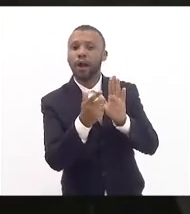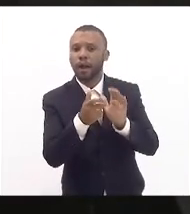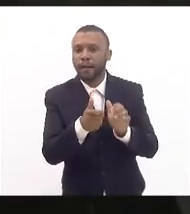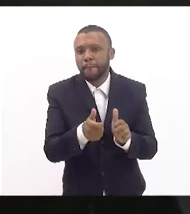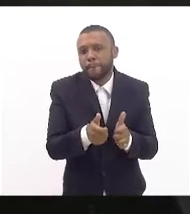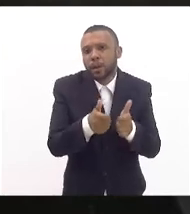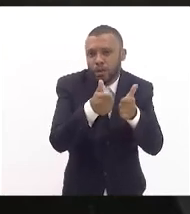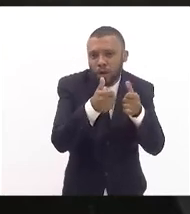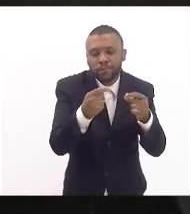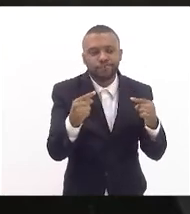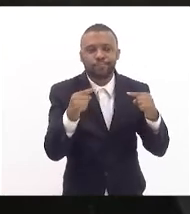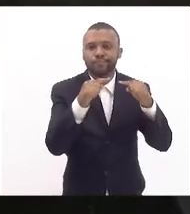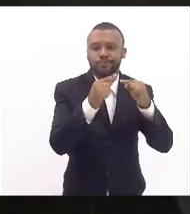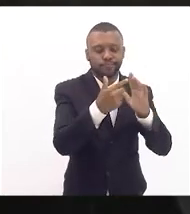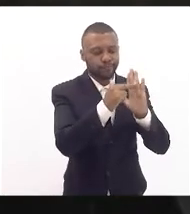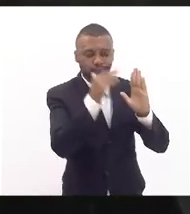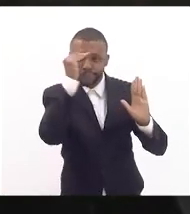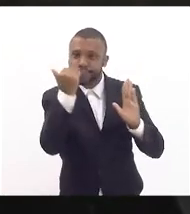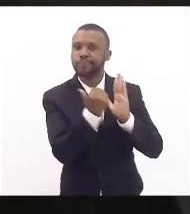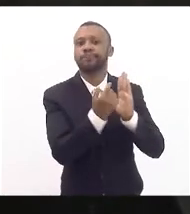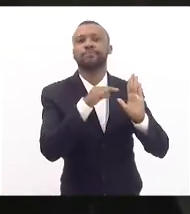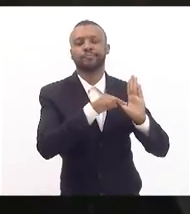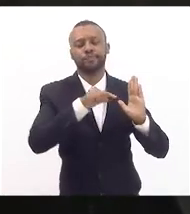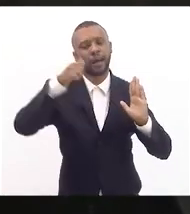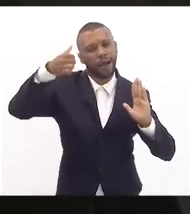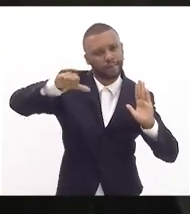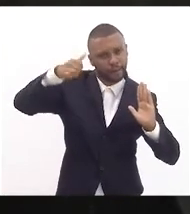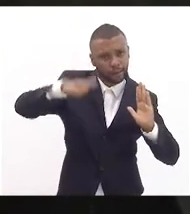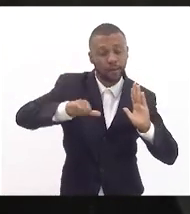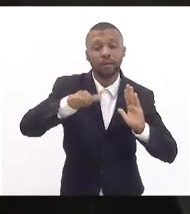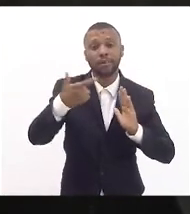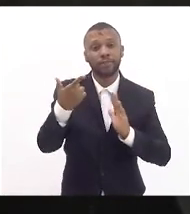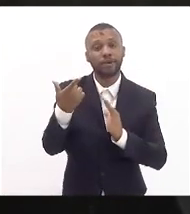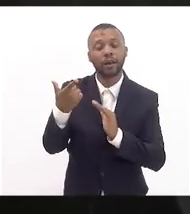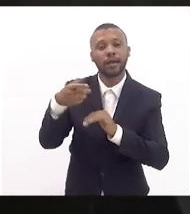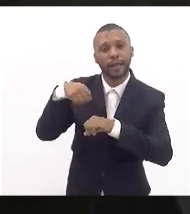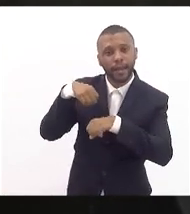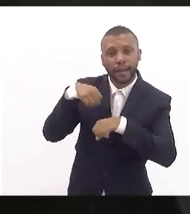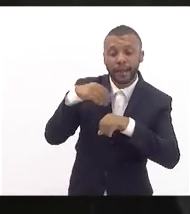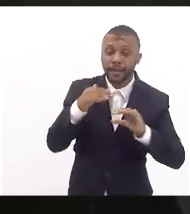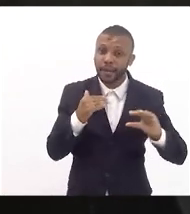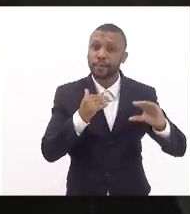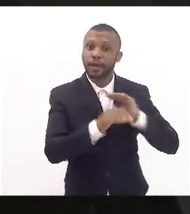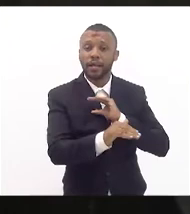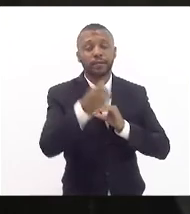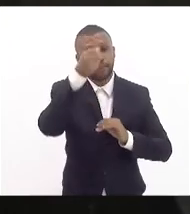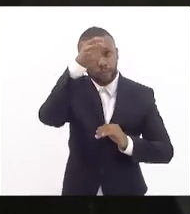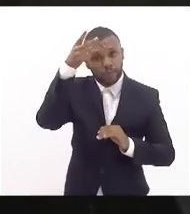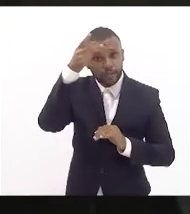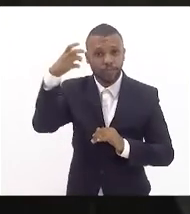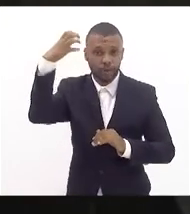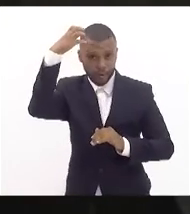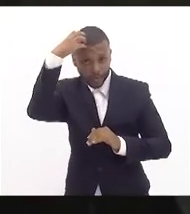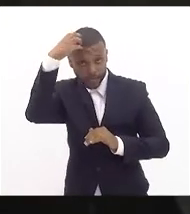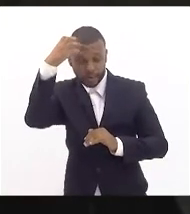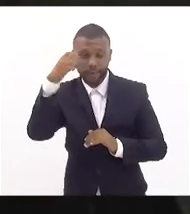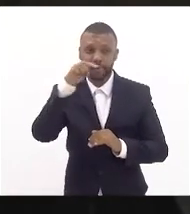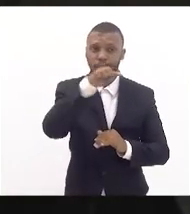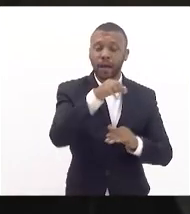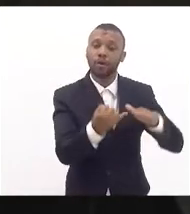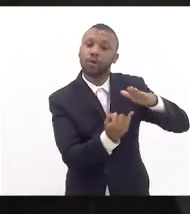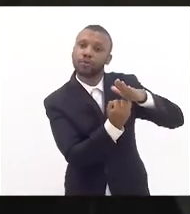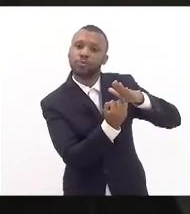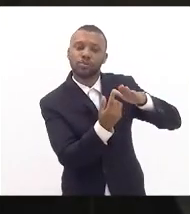foi encaminhada pelo município de Angra dos Reis para o Instituto para que eles pudessem avaliar e